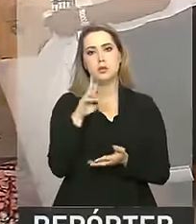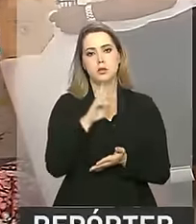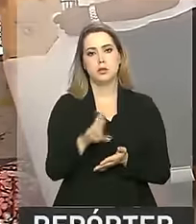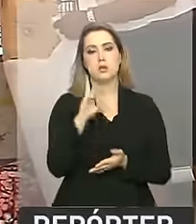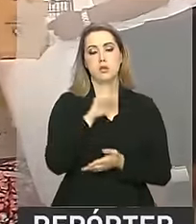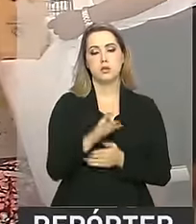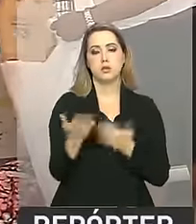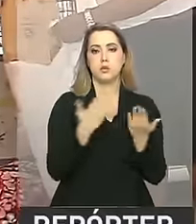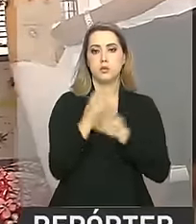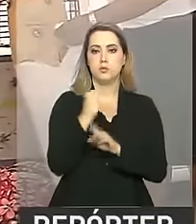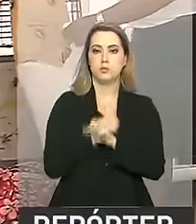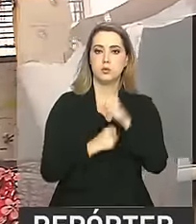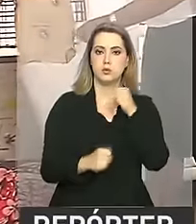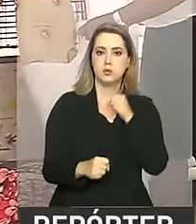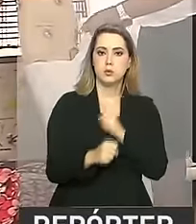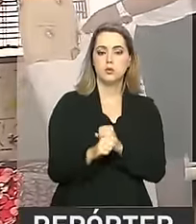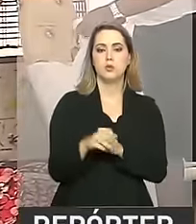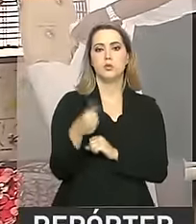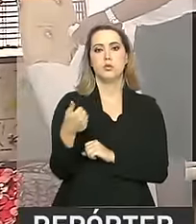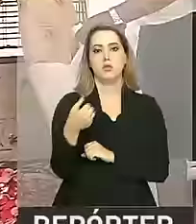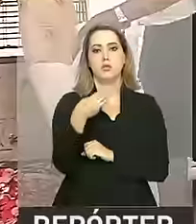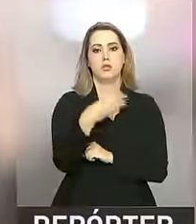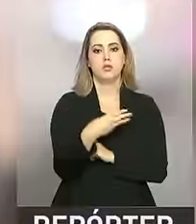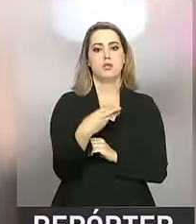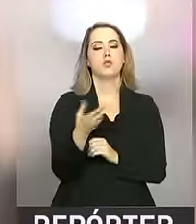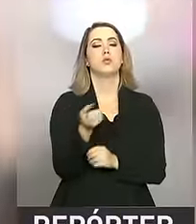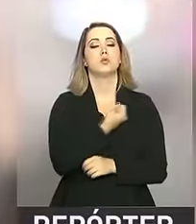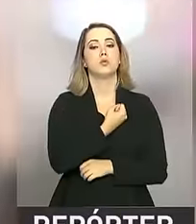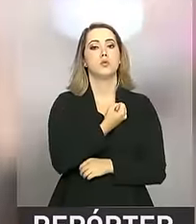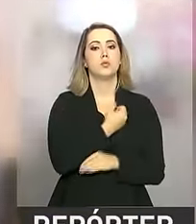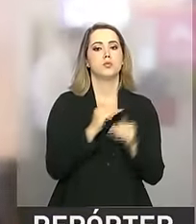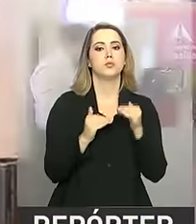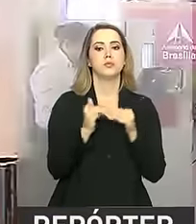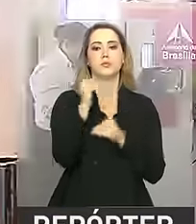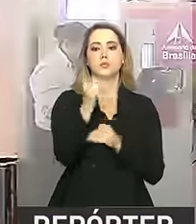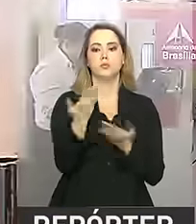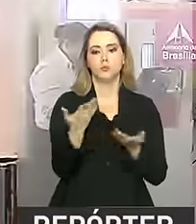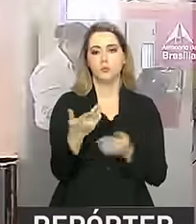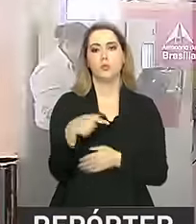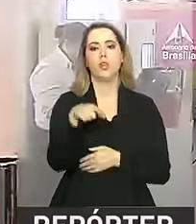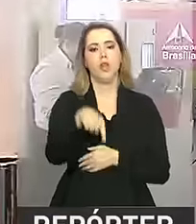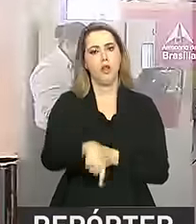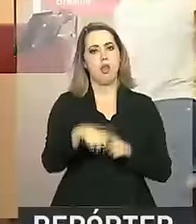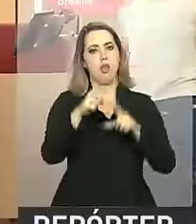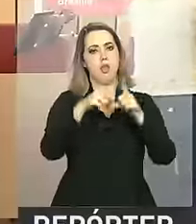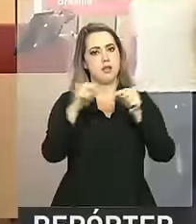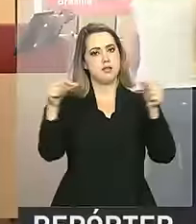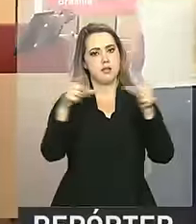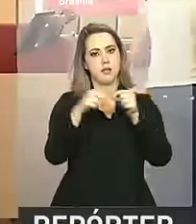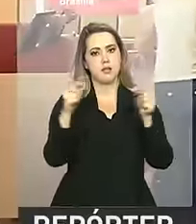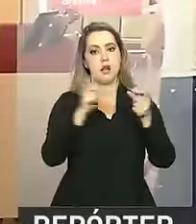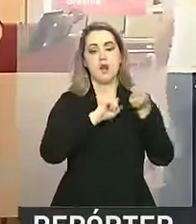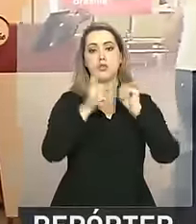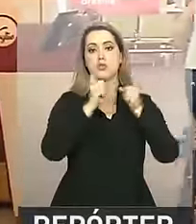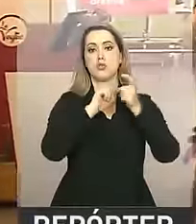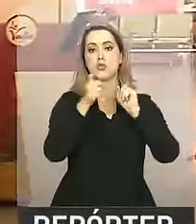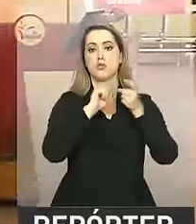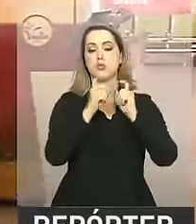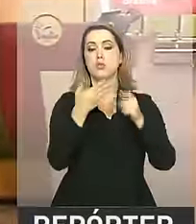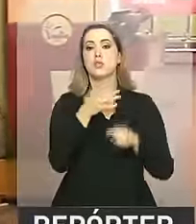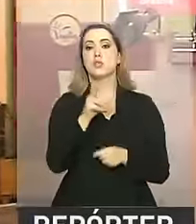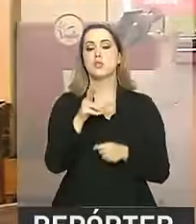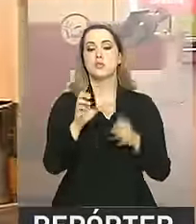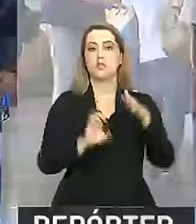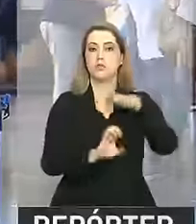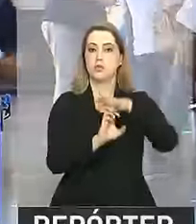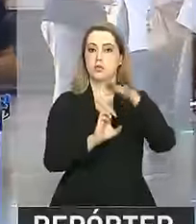13 registraram notas acima de 4. O aeroporto de Brasília, administrado por uma concessionária, ficou na